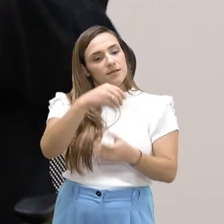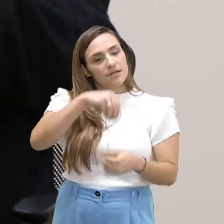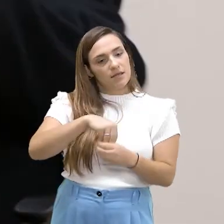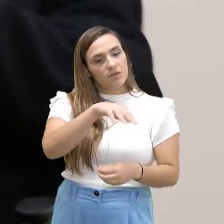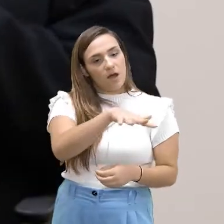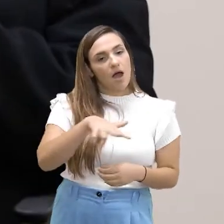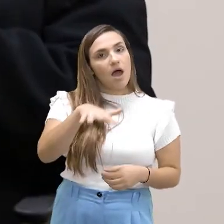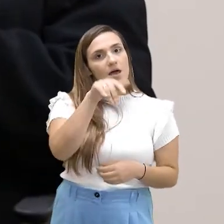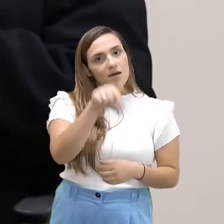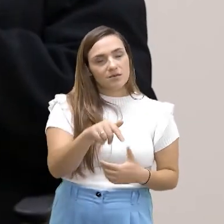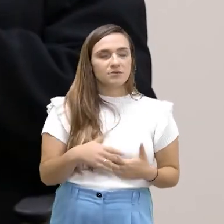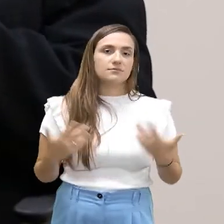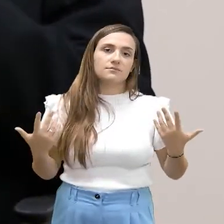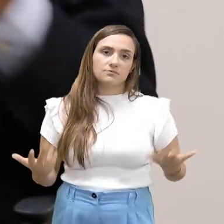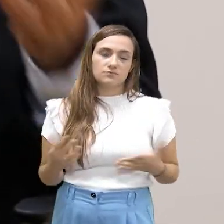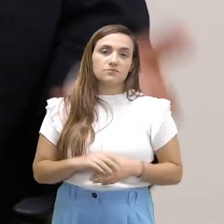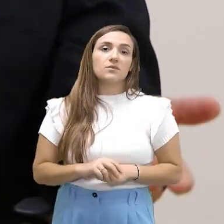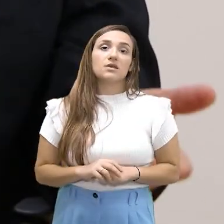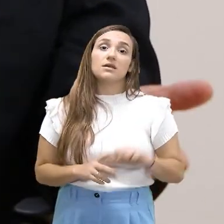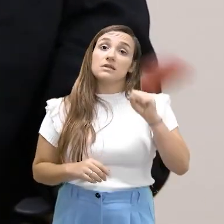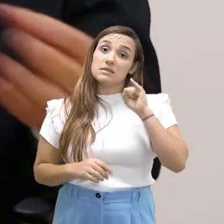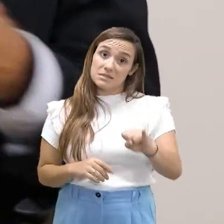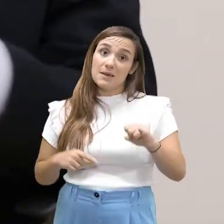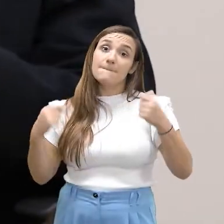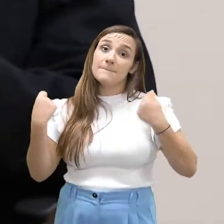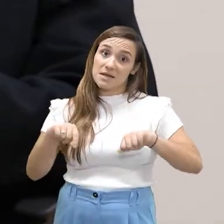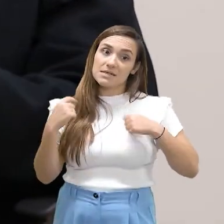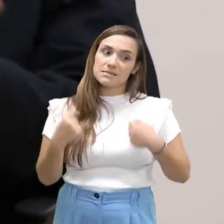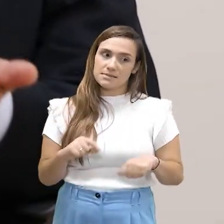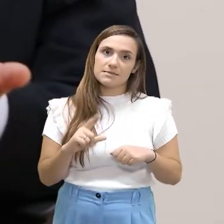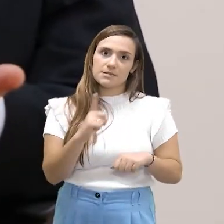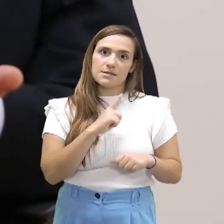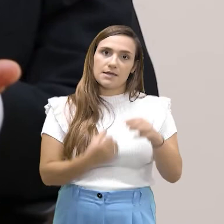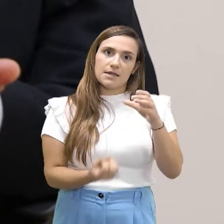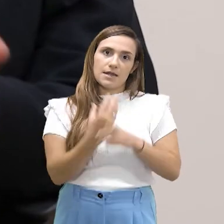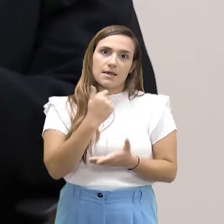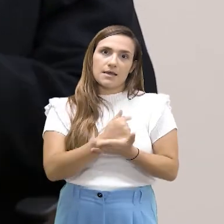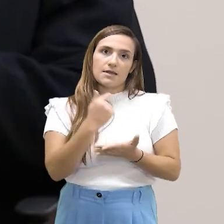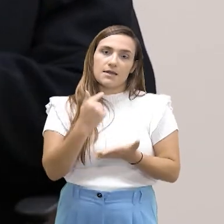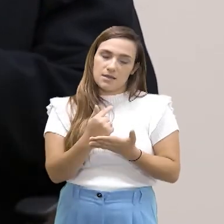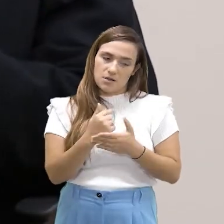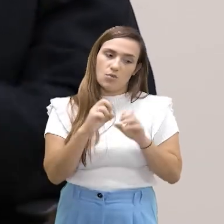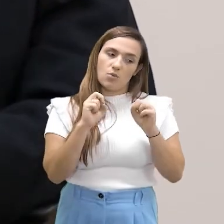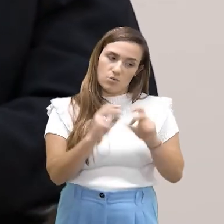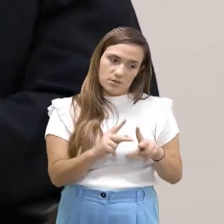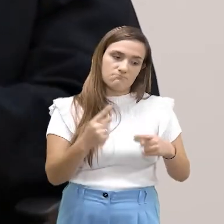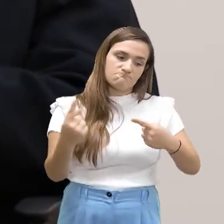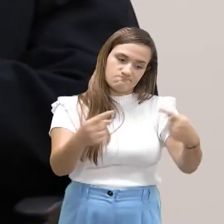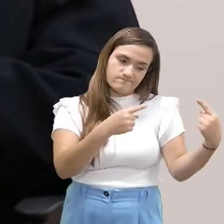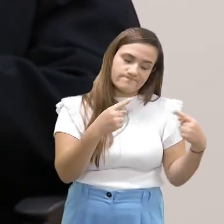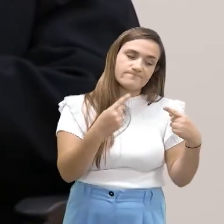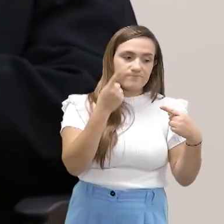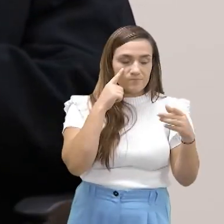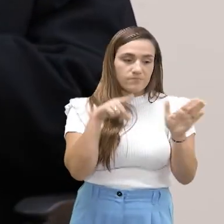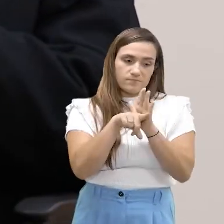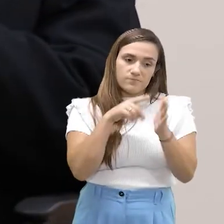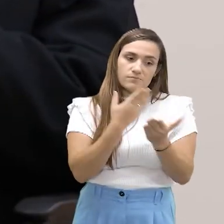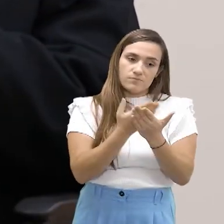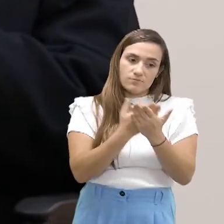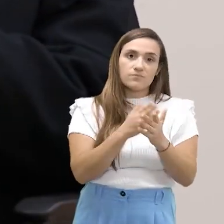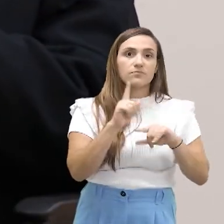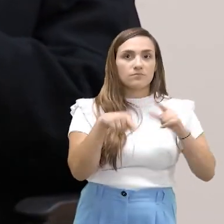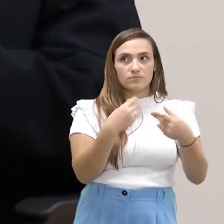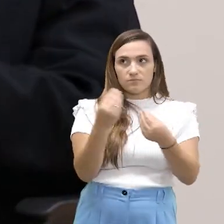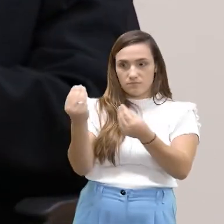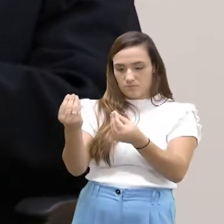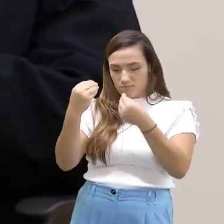cartório naquele local. É claro que, se ocorrer a necessidade, este pleito é levado